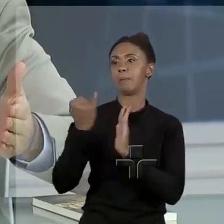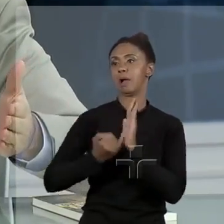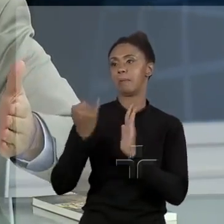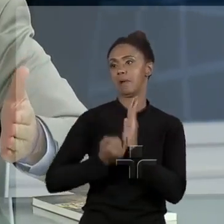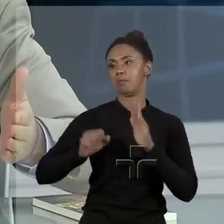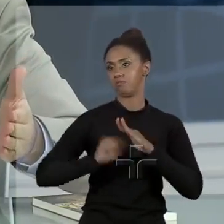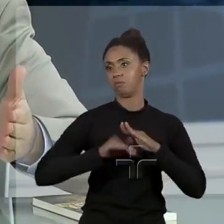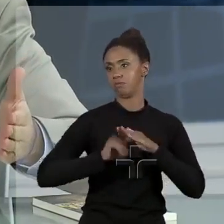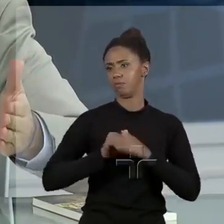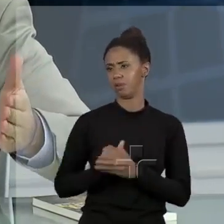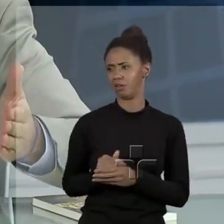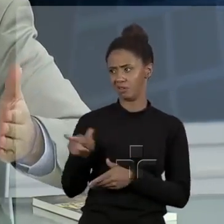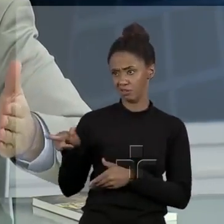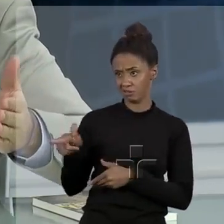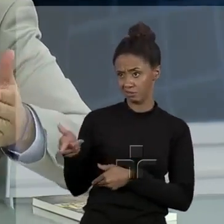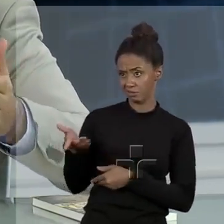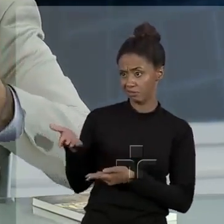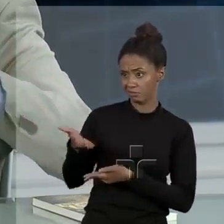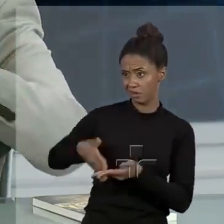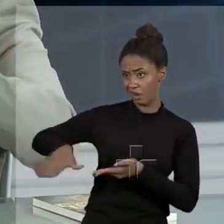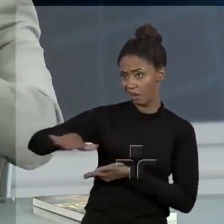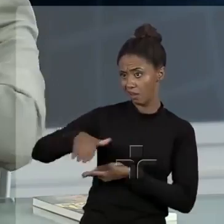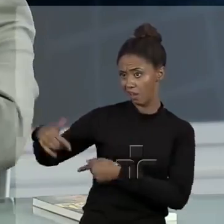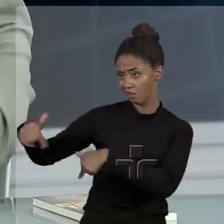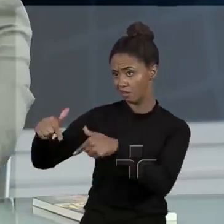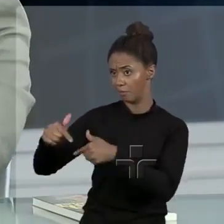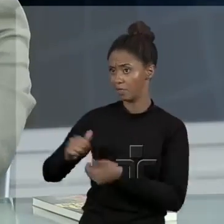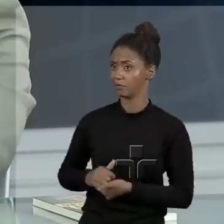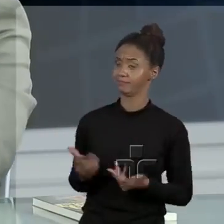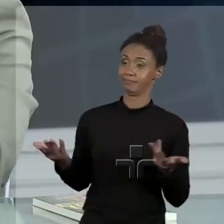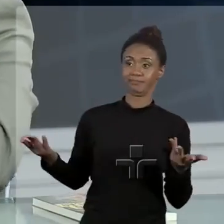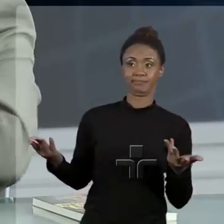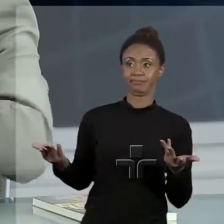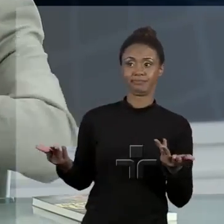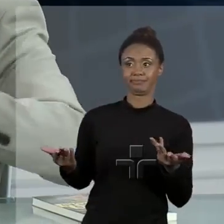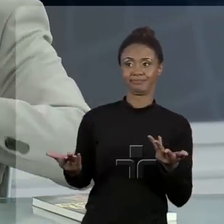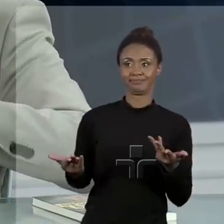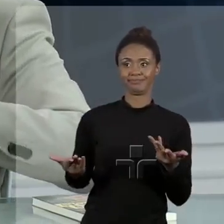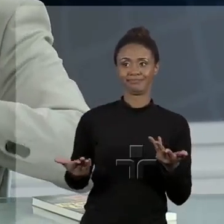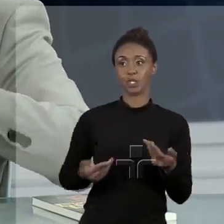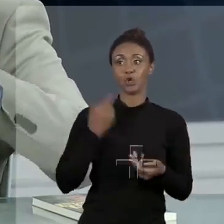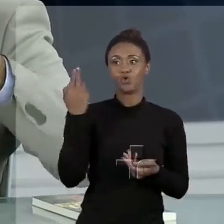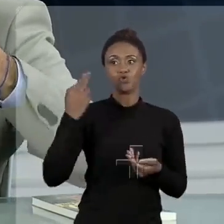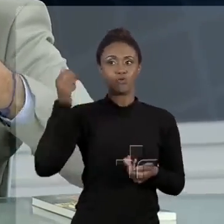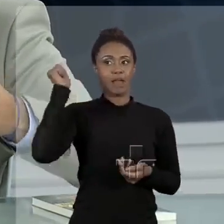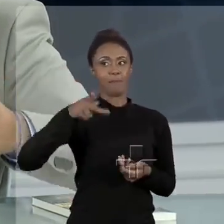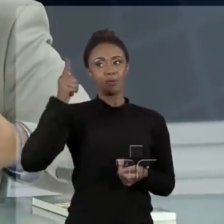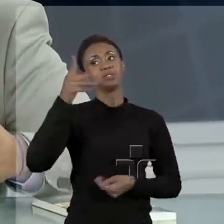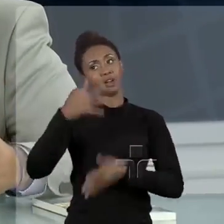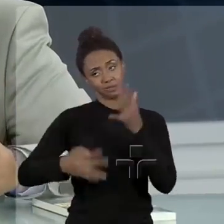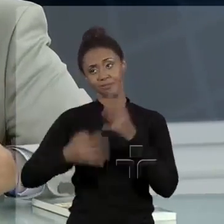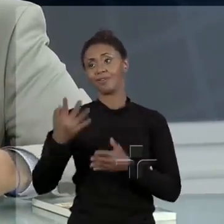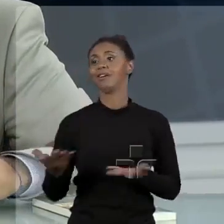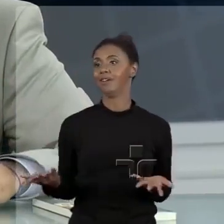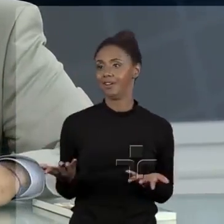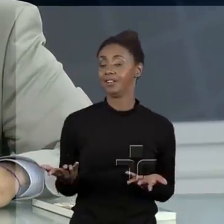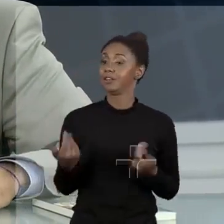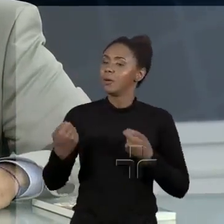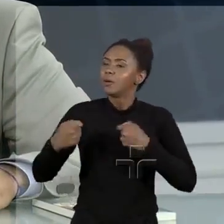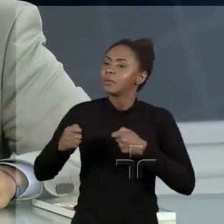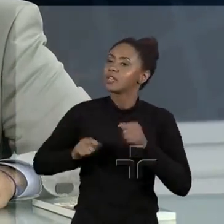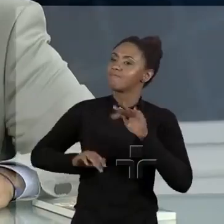de trabalho como esse, você vai impedir a aposentadoria dessas pessoas. Então, tem que ter cuidado